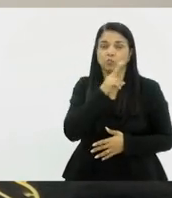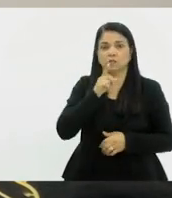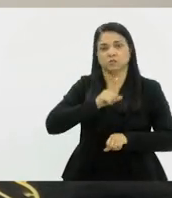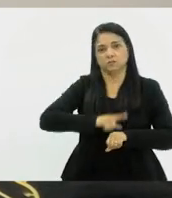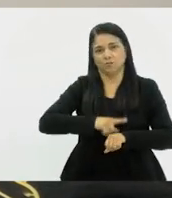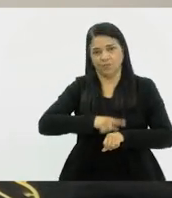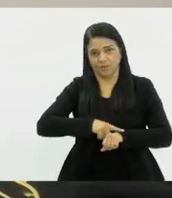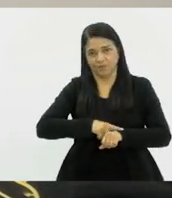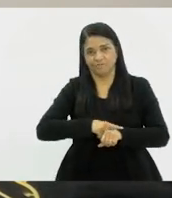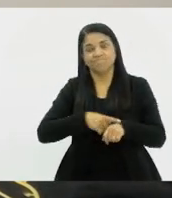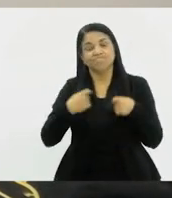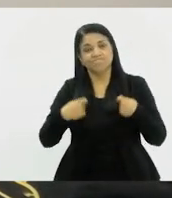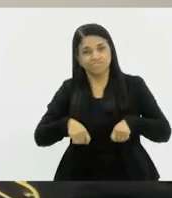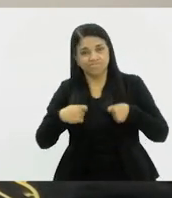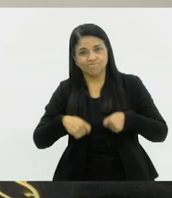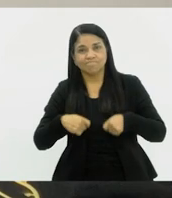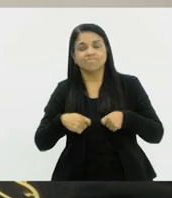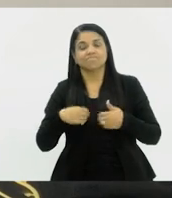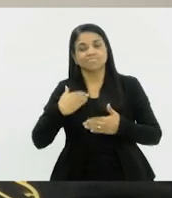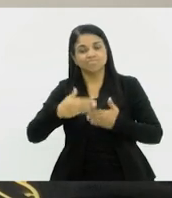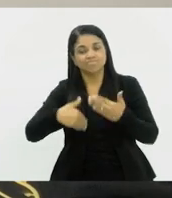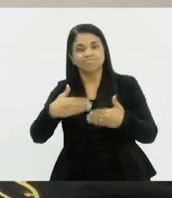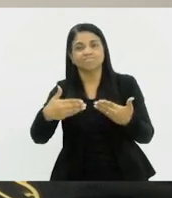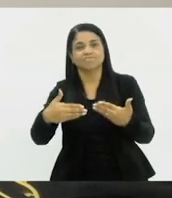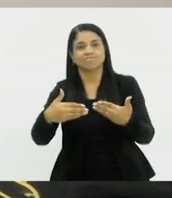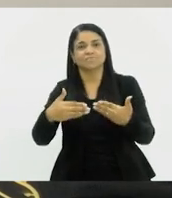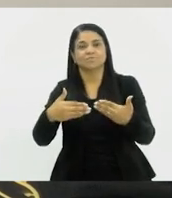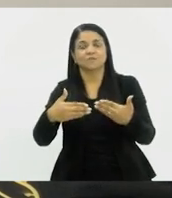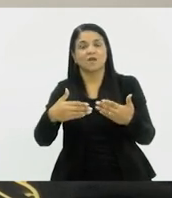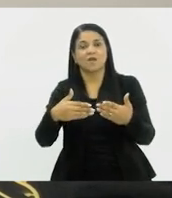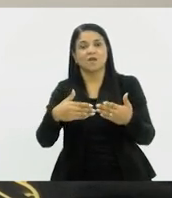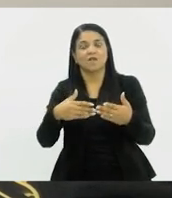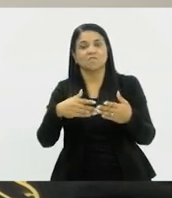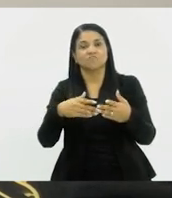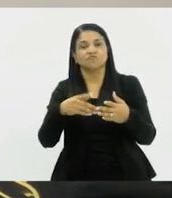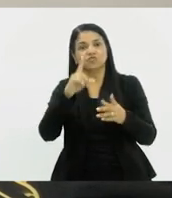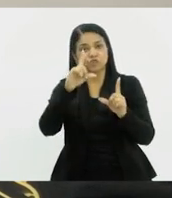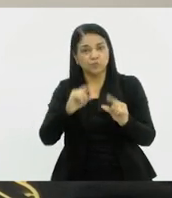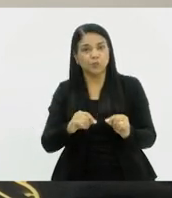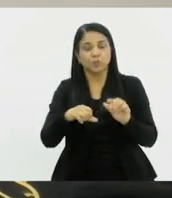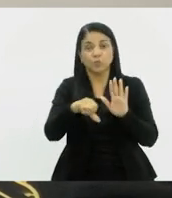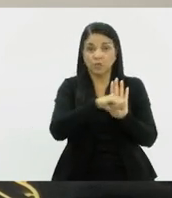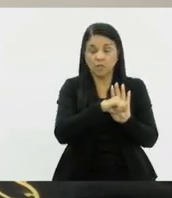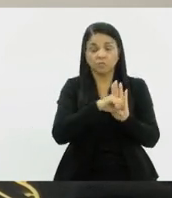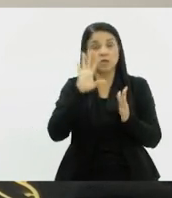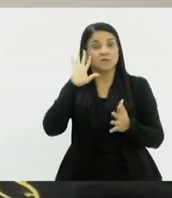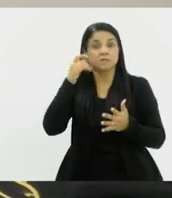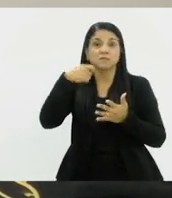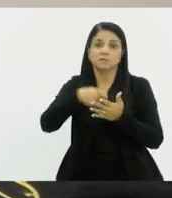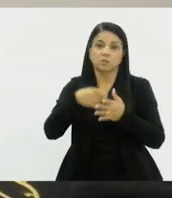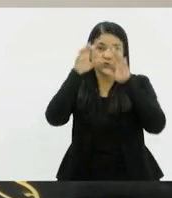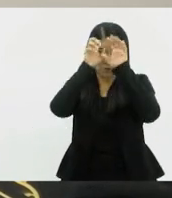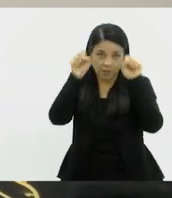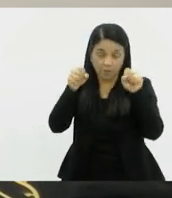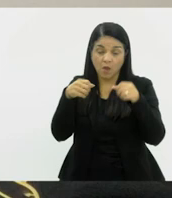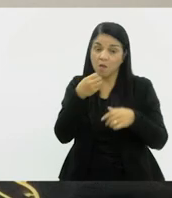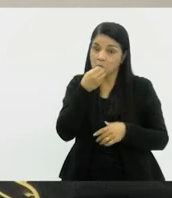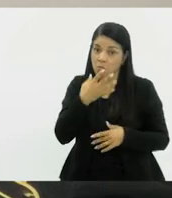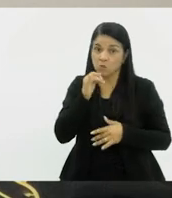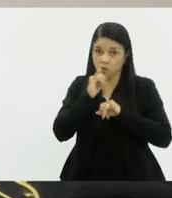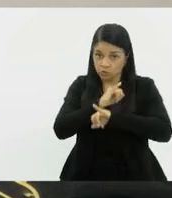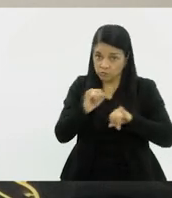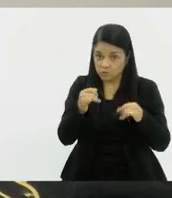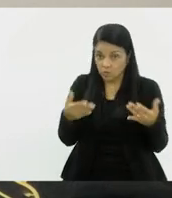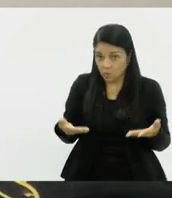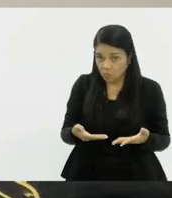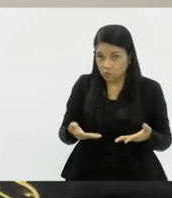gente achava que a gente poderia estar avançando para uma descriminalização né com a decisão do supremo mas pelo menos eu acho que a boa notícia aqui é que